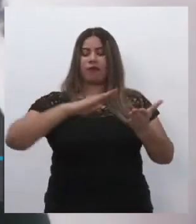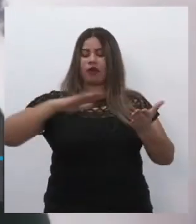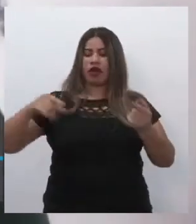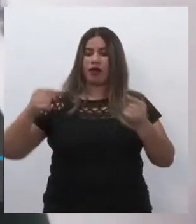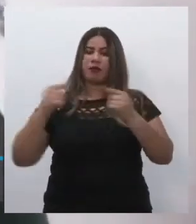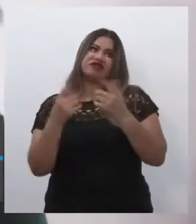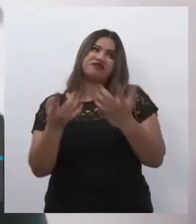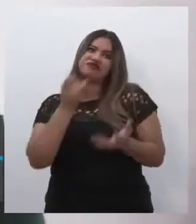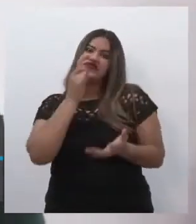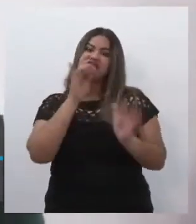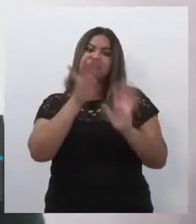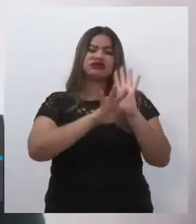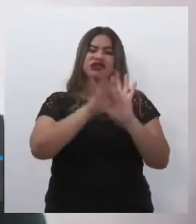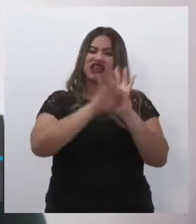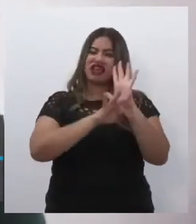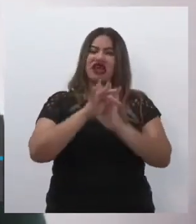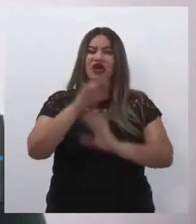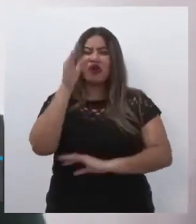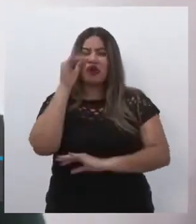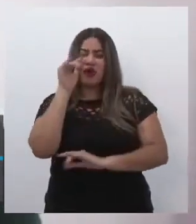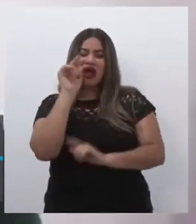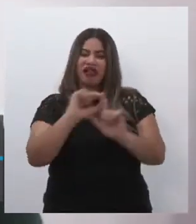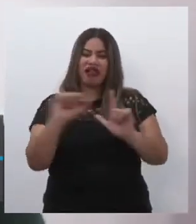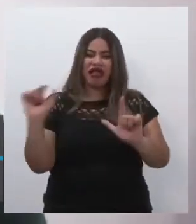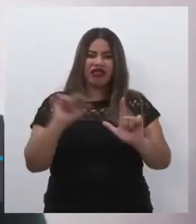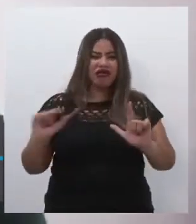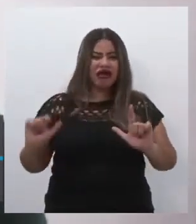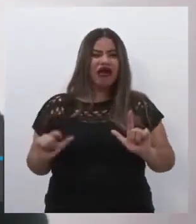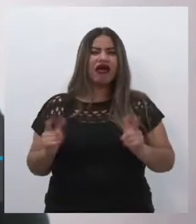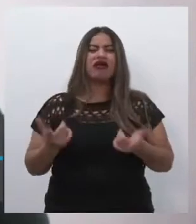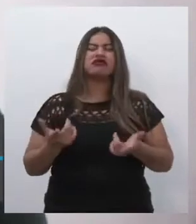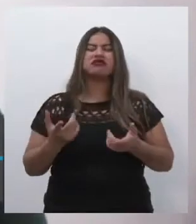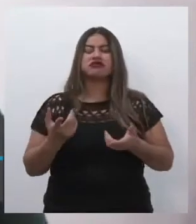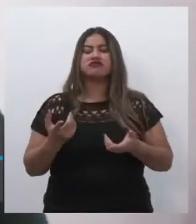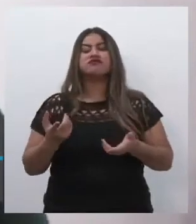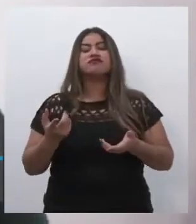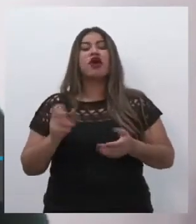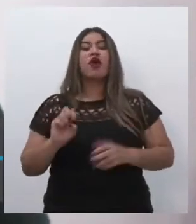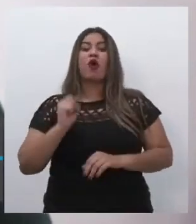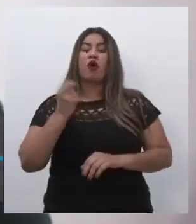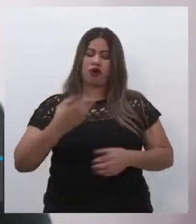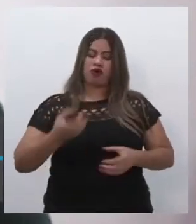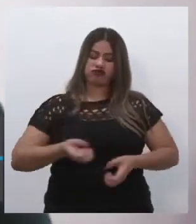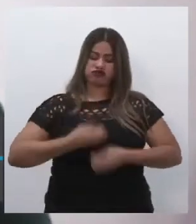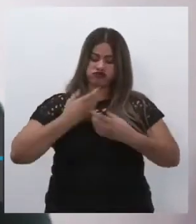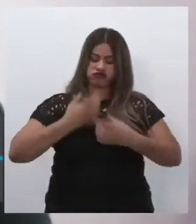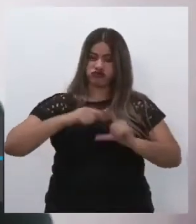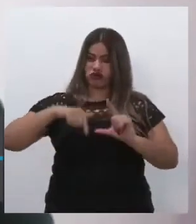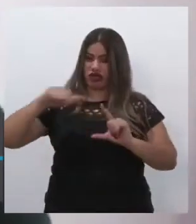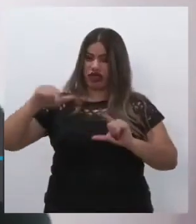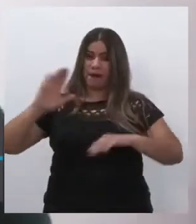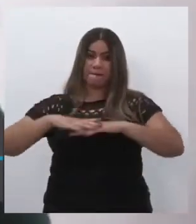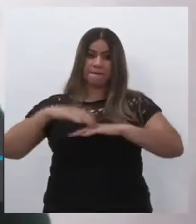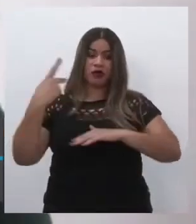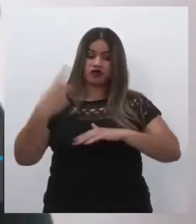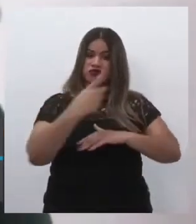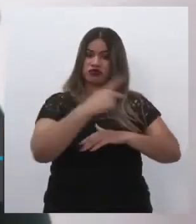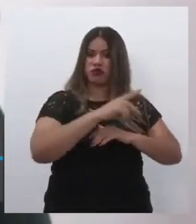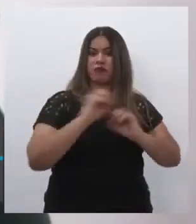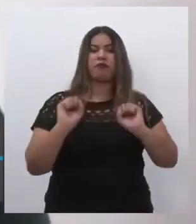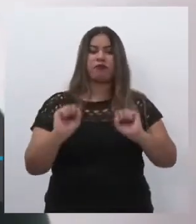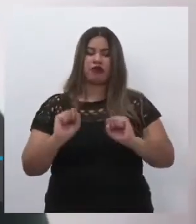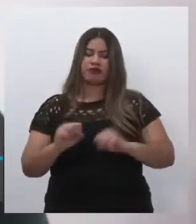de curiosidade, uma legenda mais elaborada, ou até mesmo um infográfico que eles mesmos possam